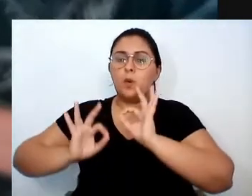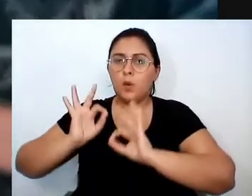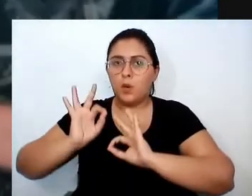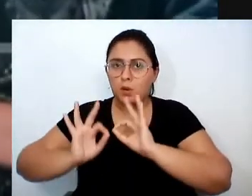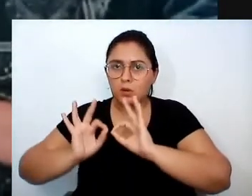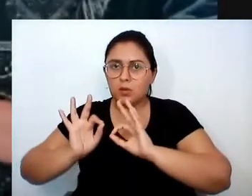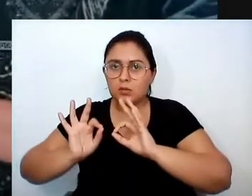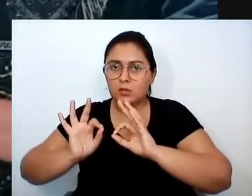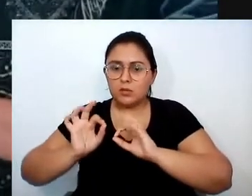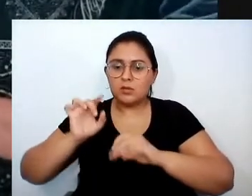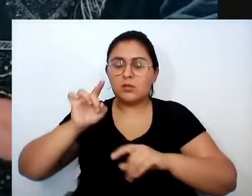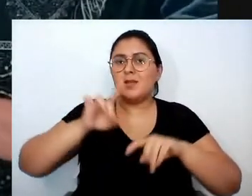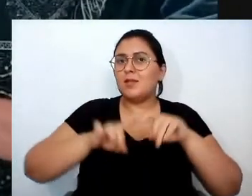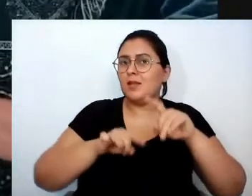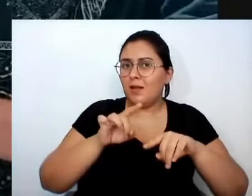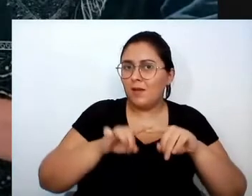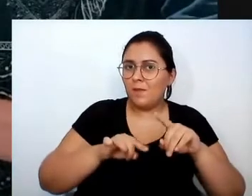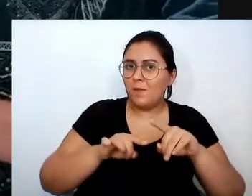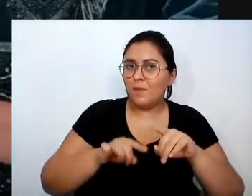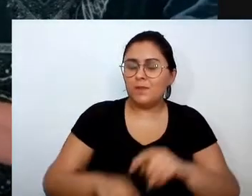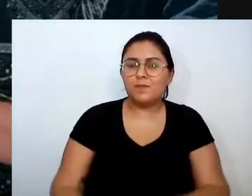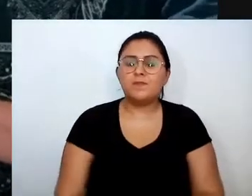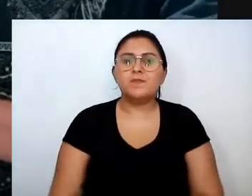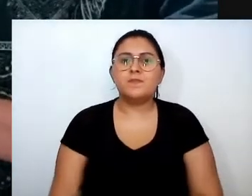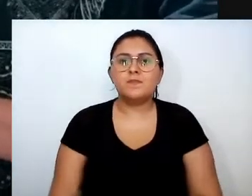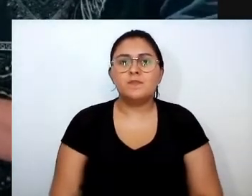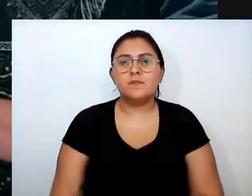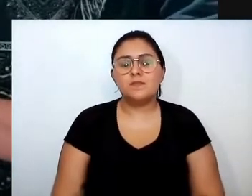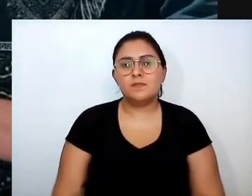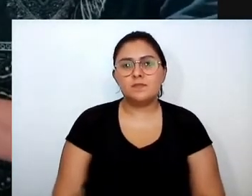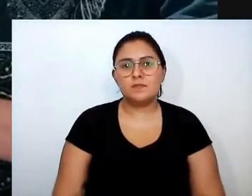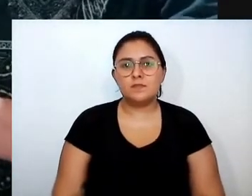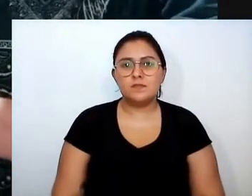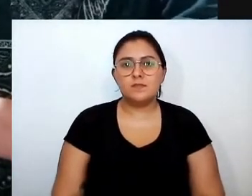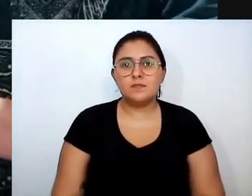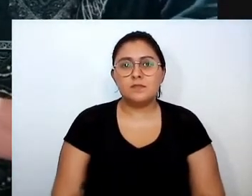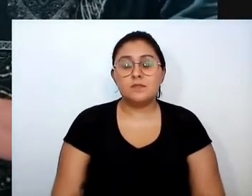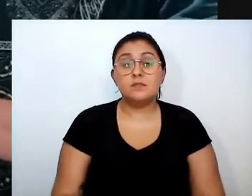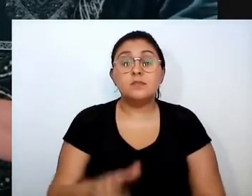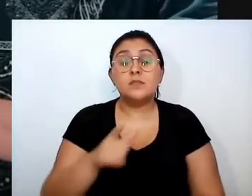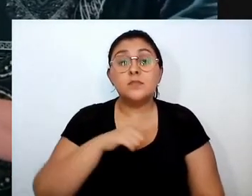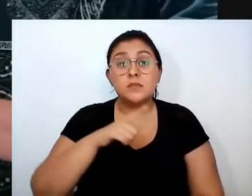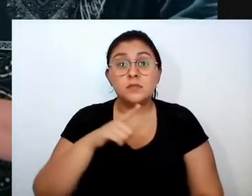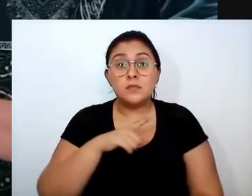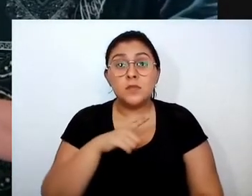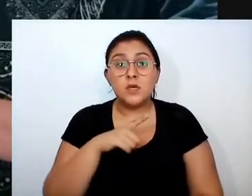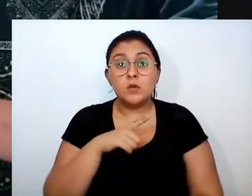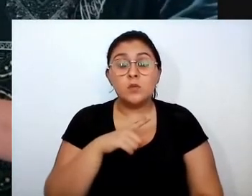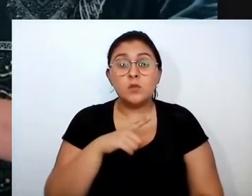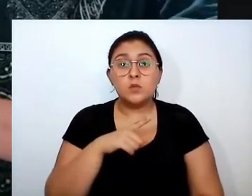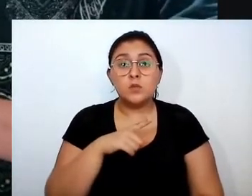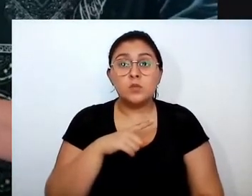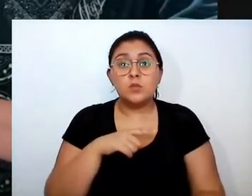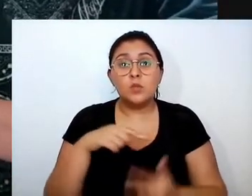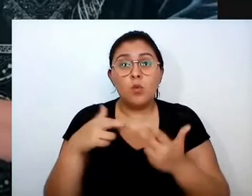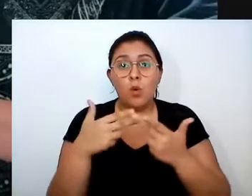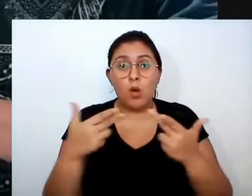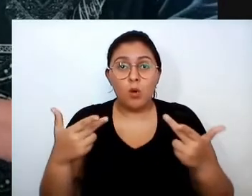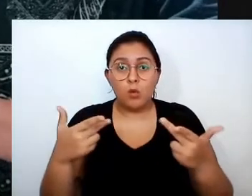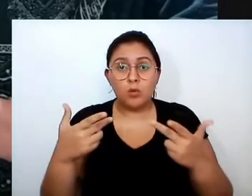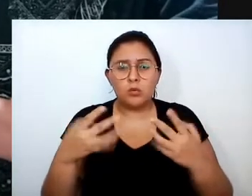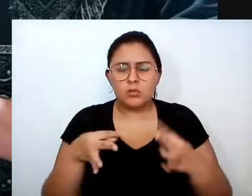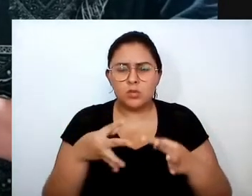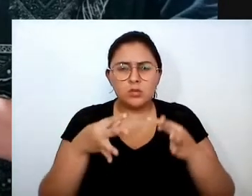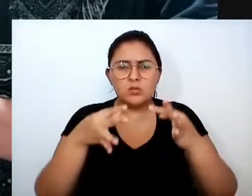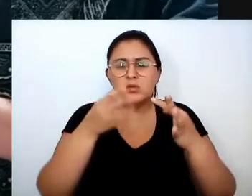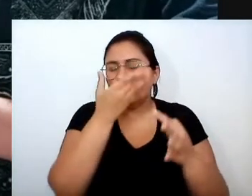disso. sim, Tem um aparelho, um equipamento lá que eu não sei o nome, mas não lembro o nome, não me recordo